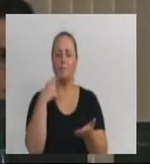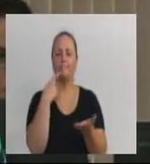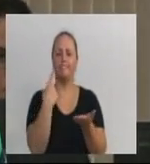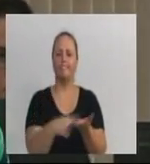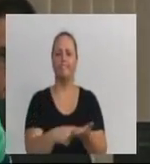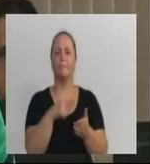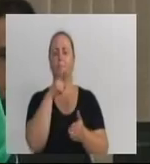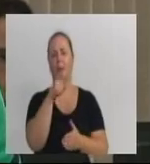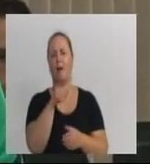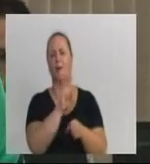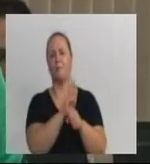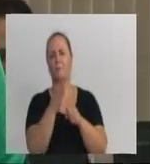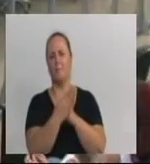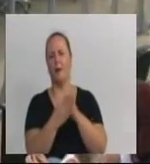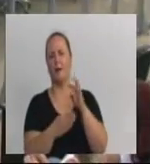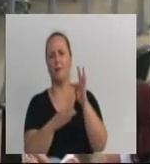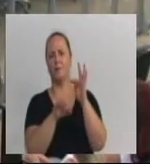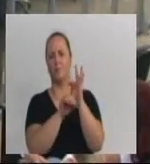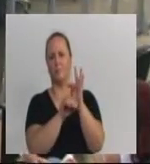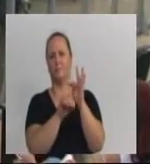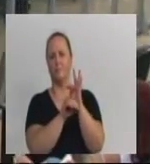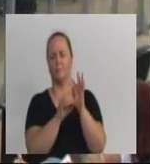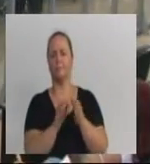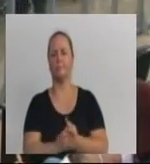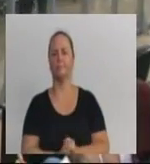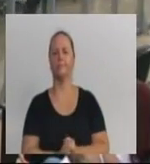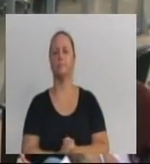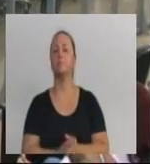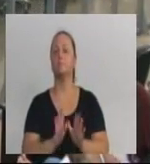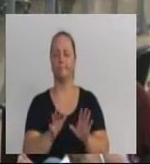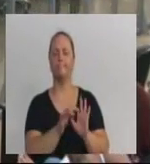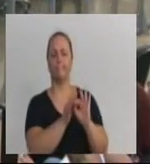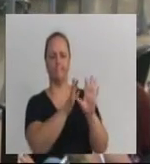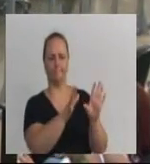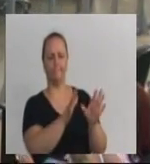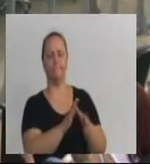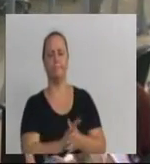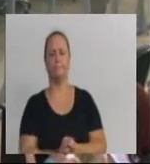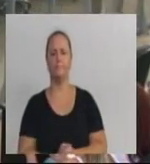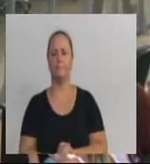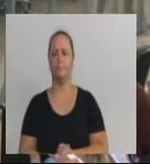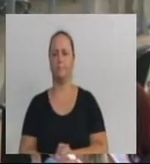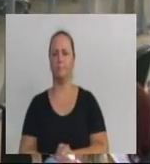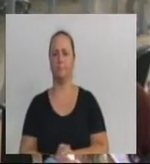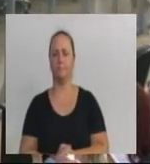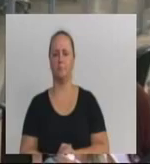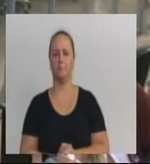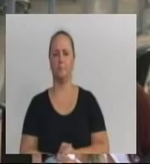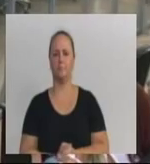Fortaleza. Conforme já solicitado por Vossa Excelência, mesa diretora, está autorizado. Obrigado.